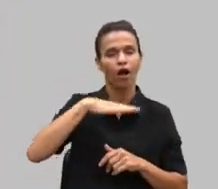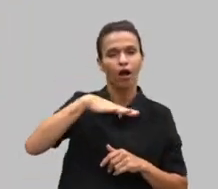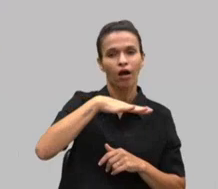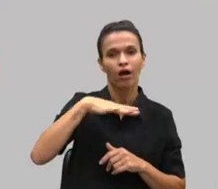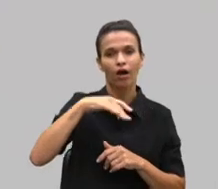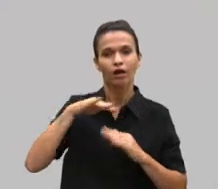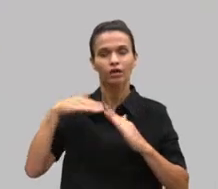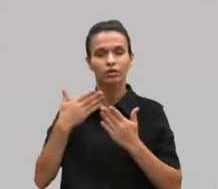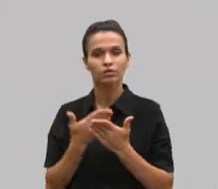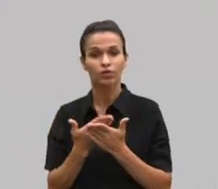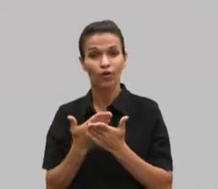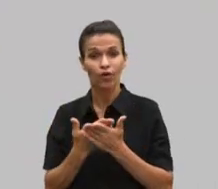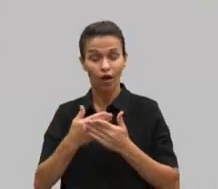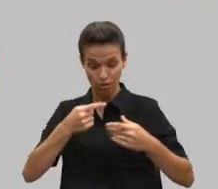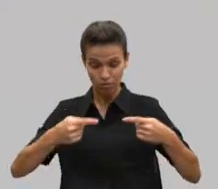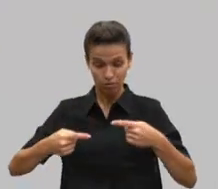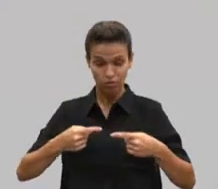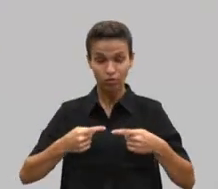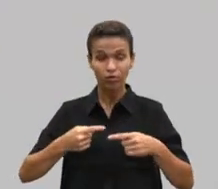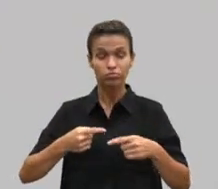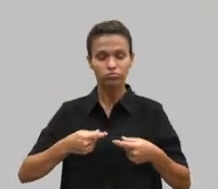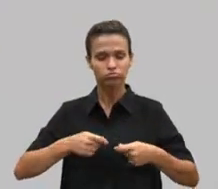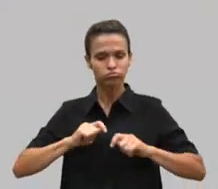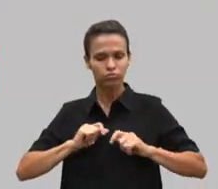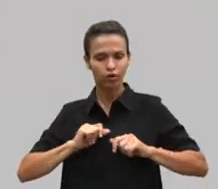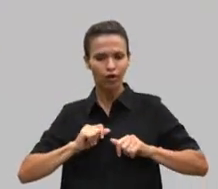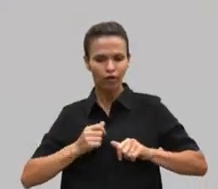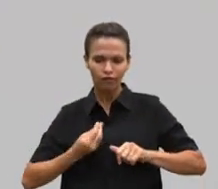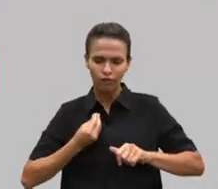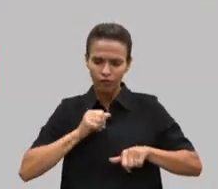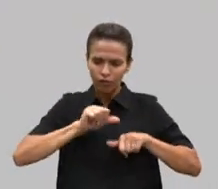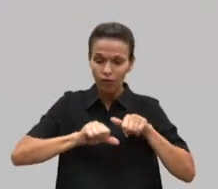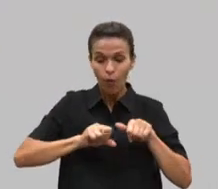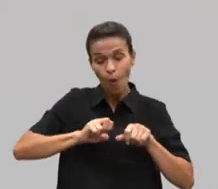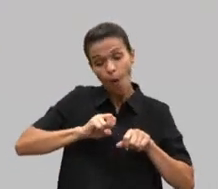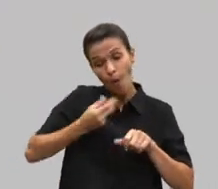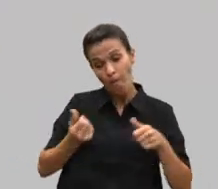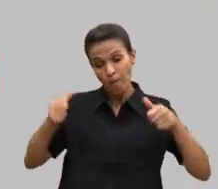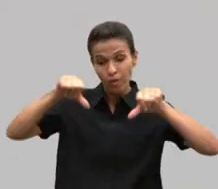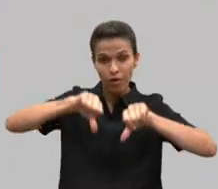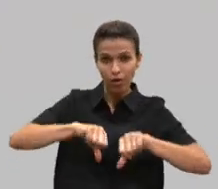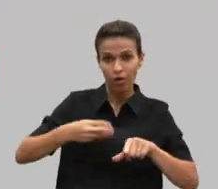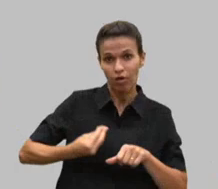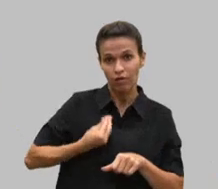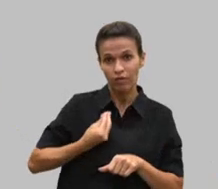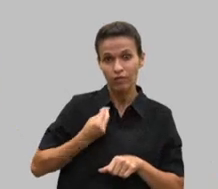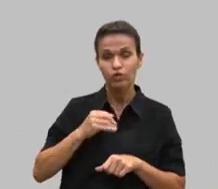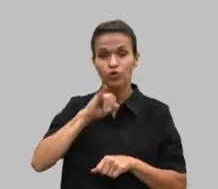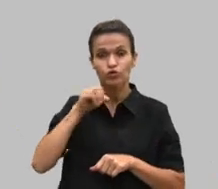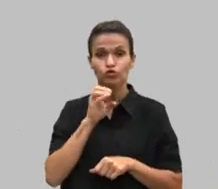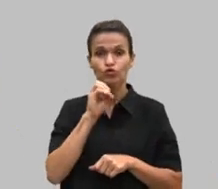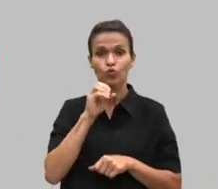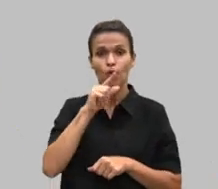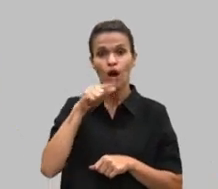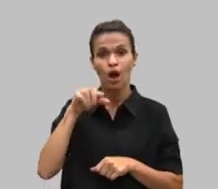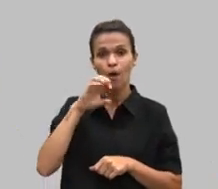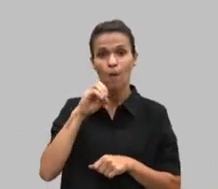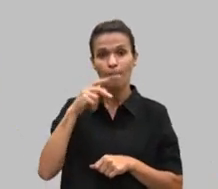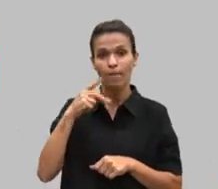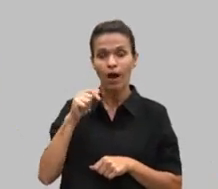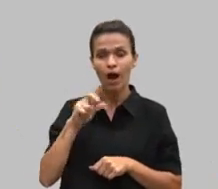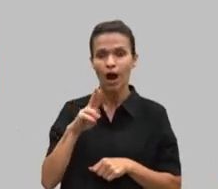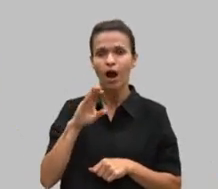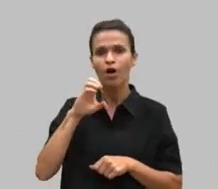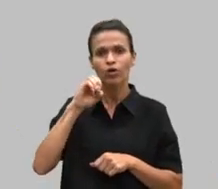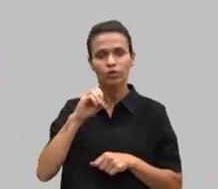porque a política que muda a vida da gente ou pior A Vida da Gente o João Paulo disse da questão da Felicidade da política e